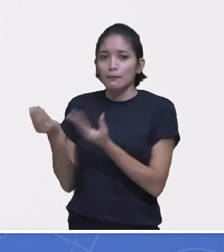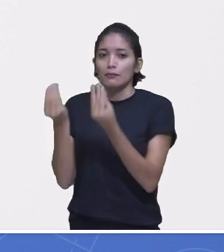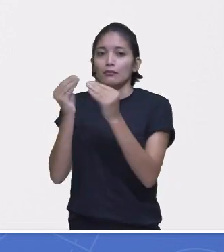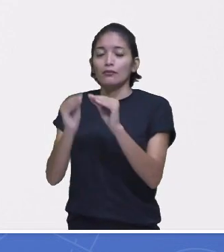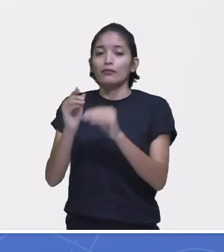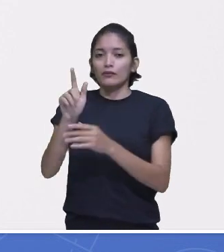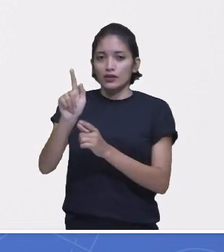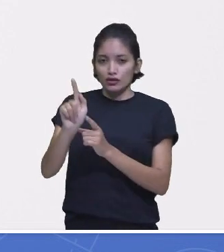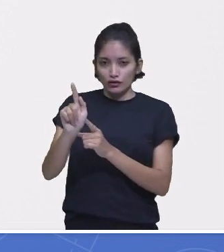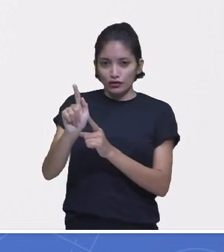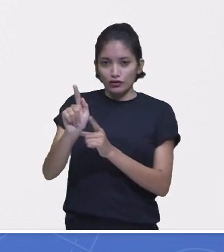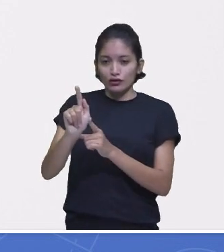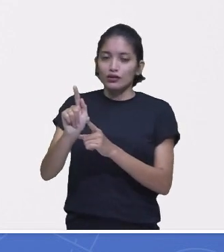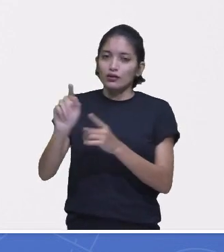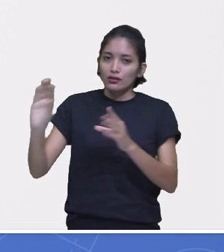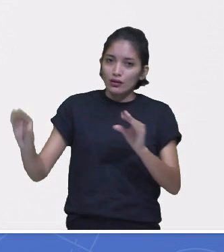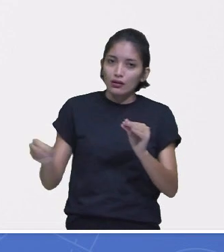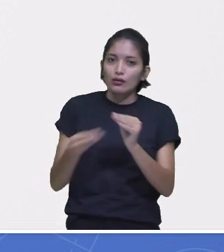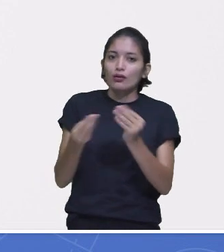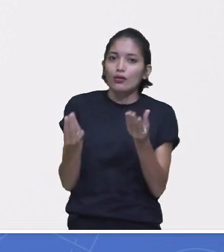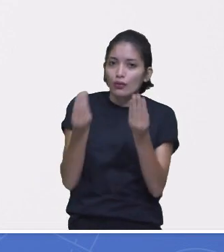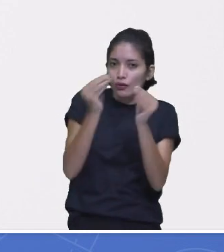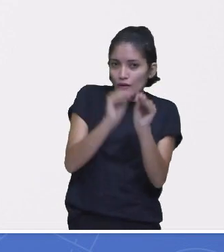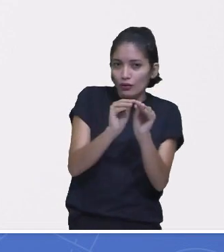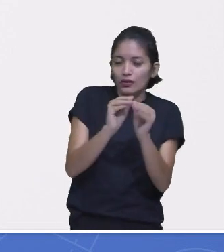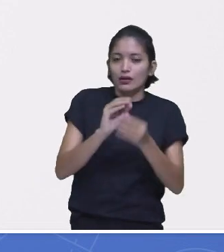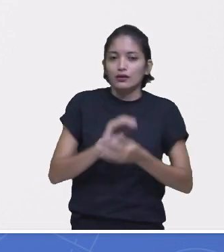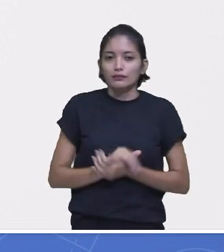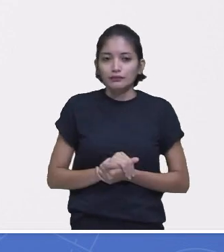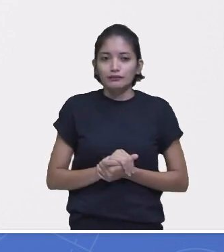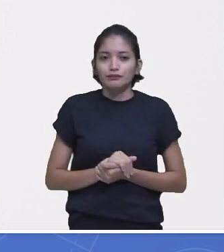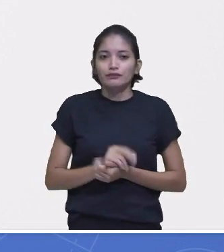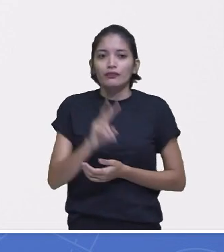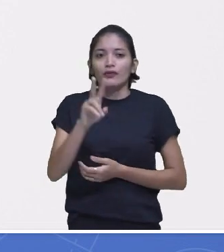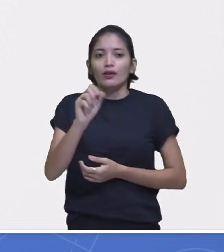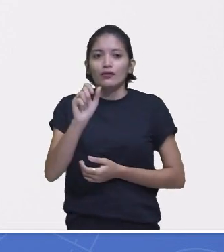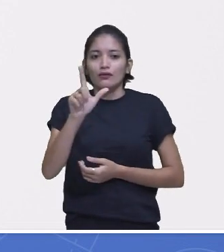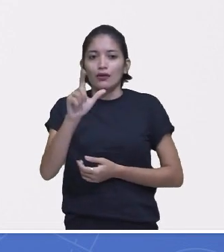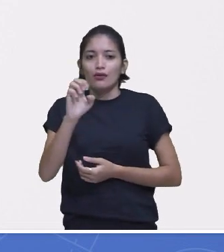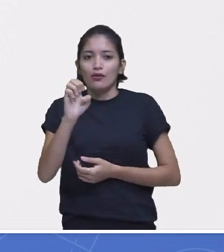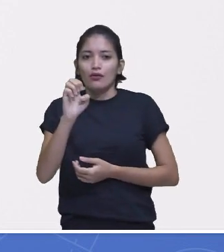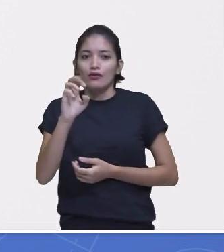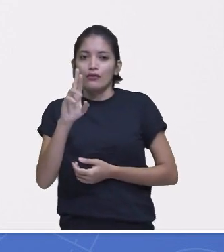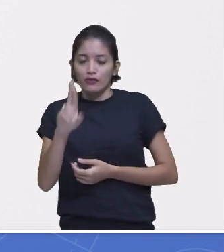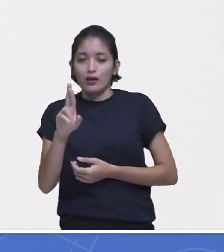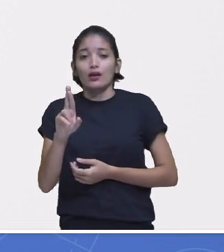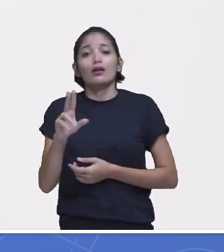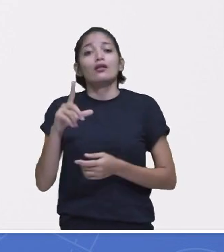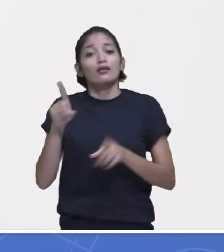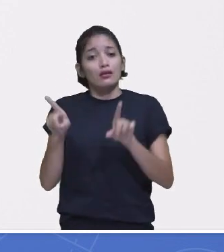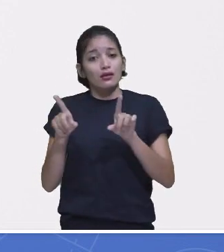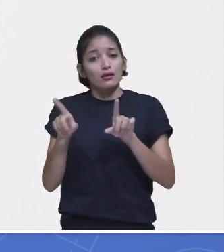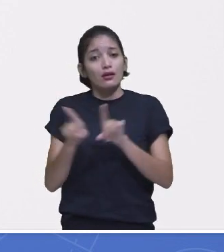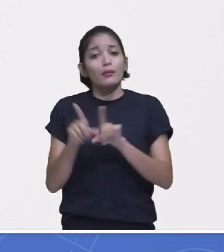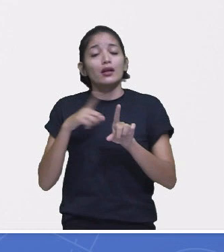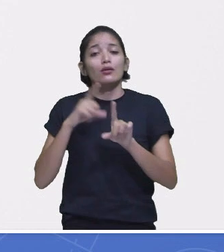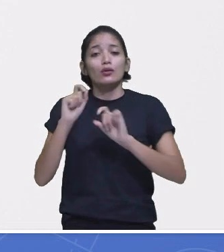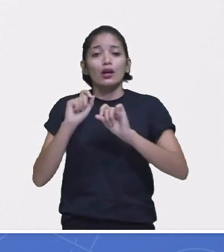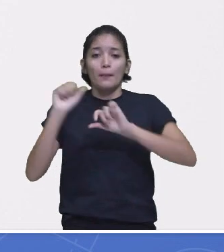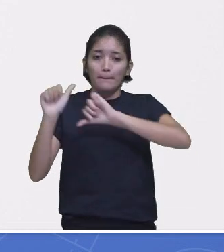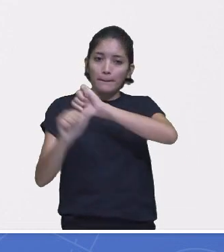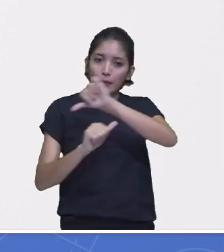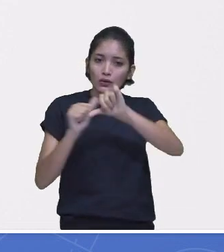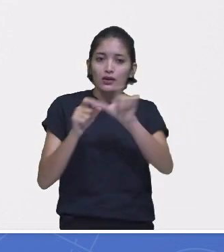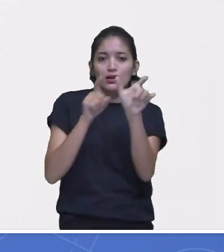letra G. Realmente o verbo é irregular. Volver, eu vuelvo, nós temos aí uma mudança, né? Na raiz